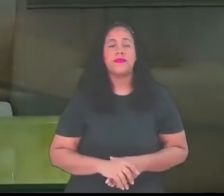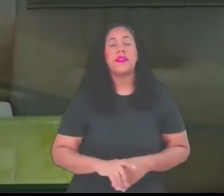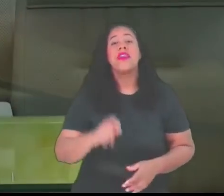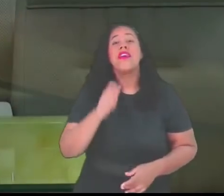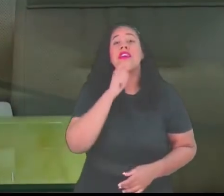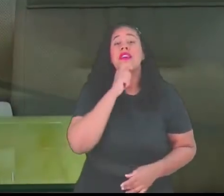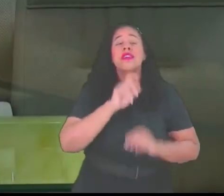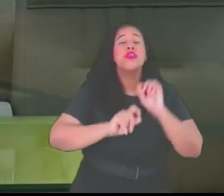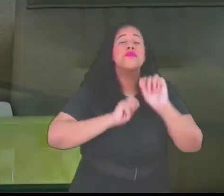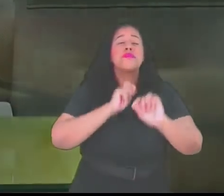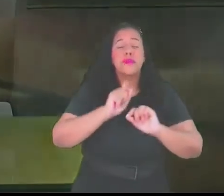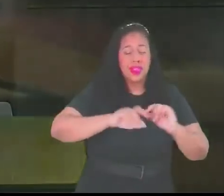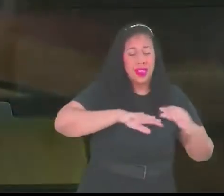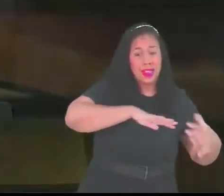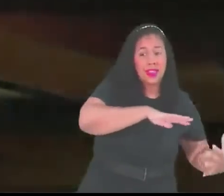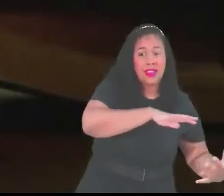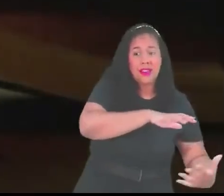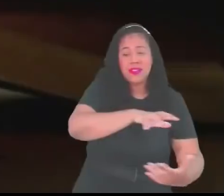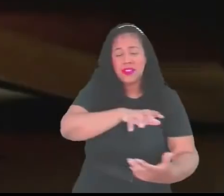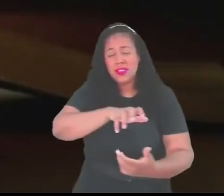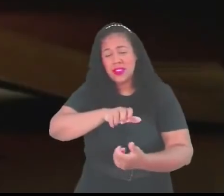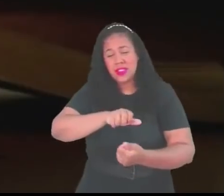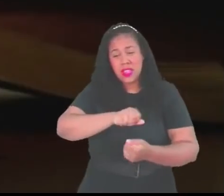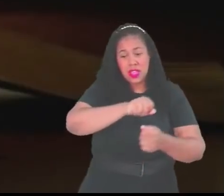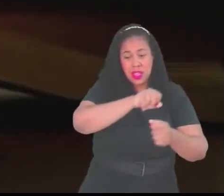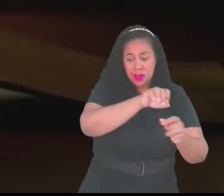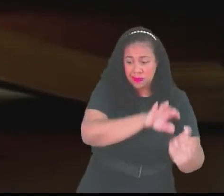Ainda que a terra se mude,